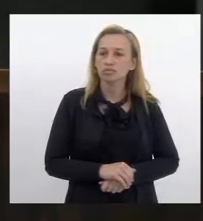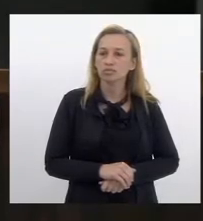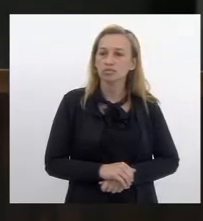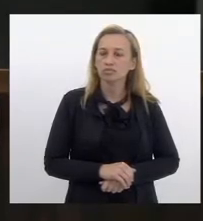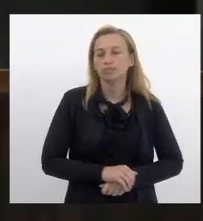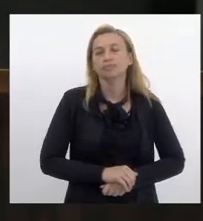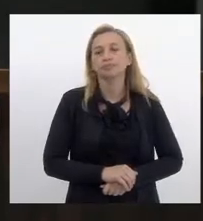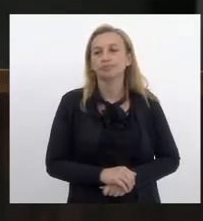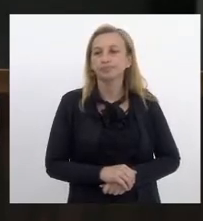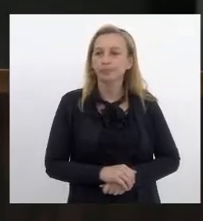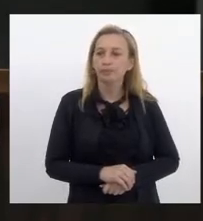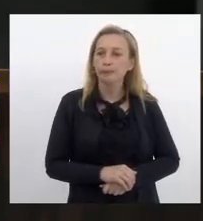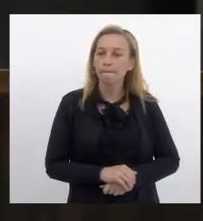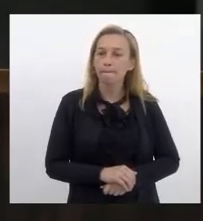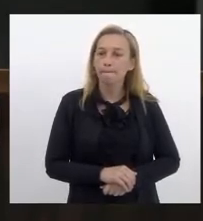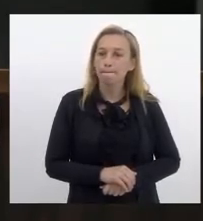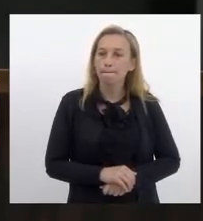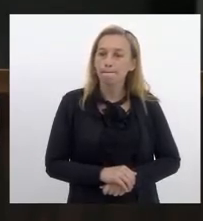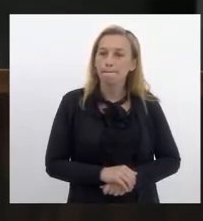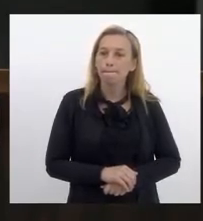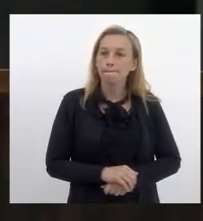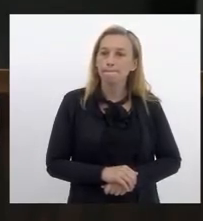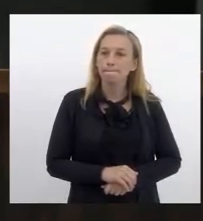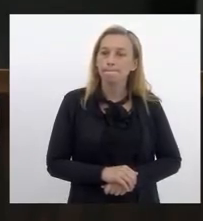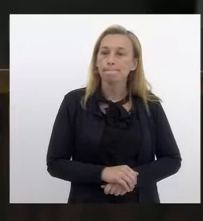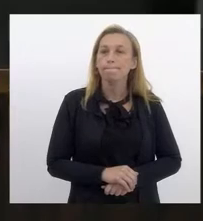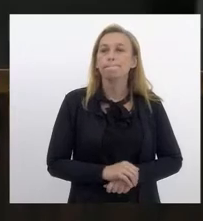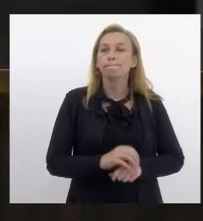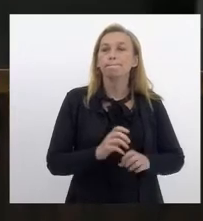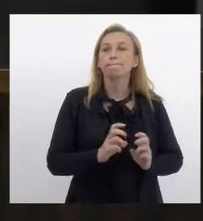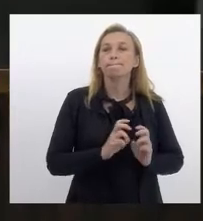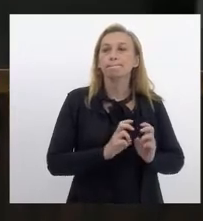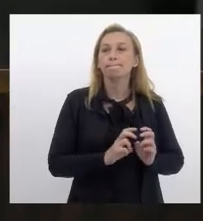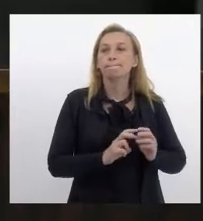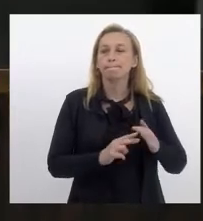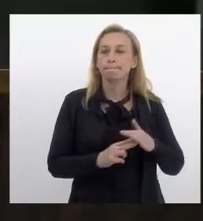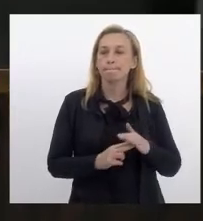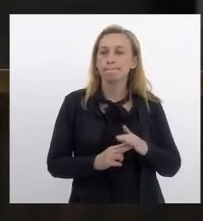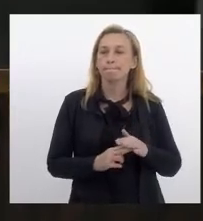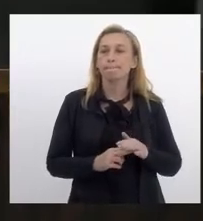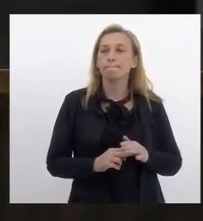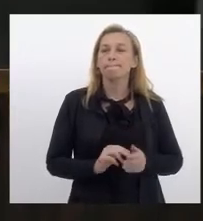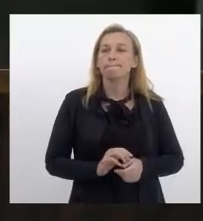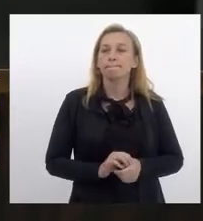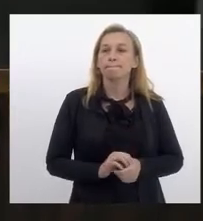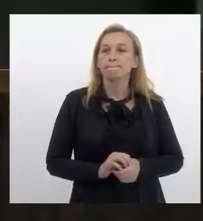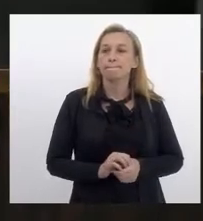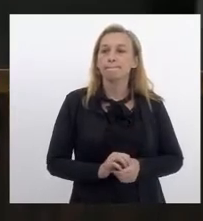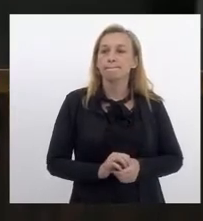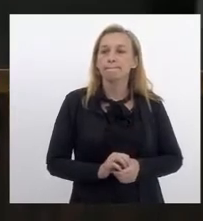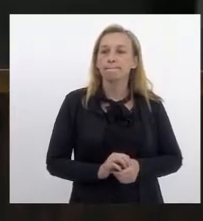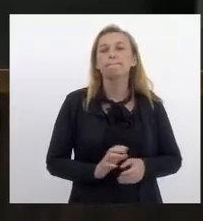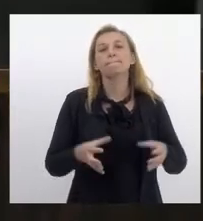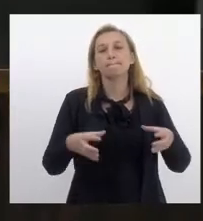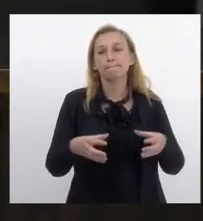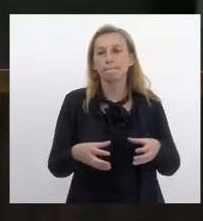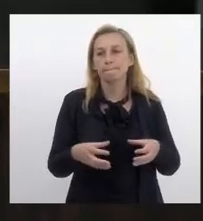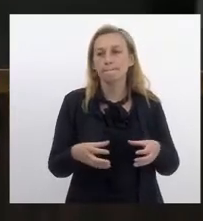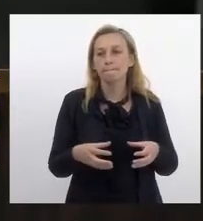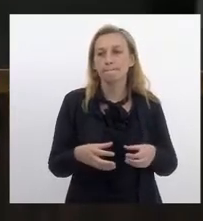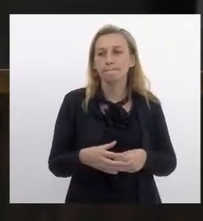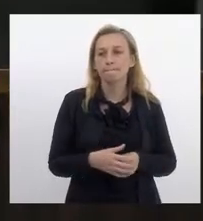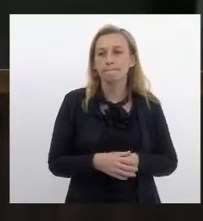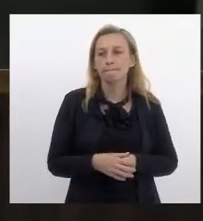Veículo de passageiro e dos veículos rodoviários de passageiros na forma que menciona. Parecer da Comissão de...